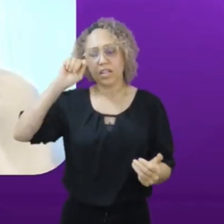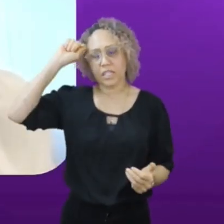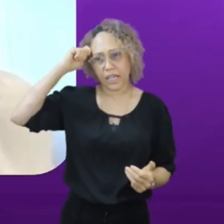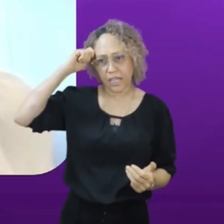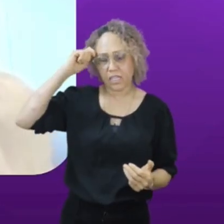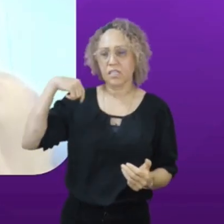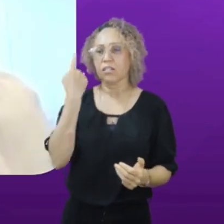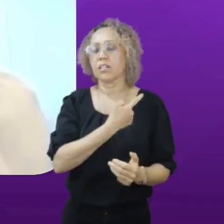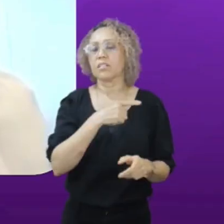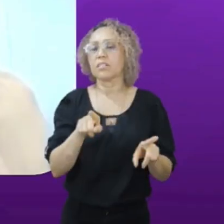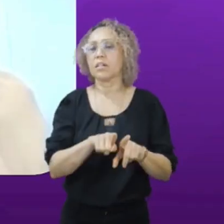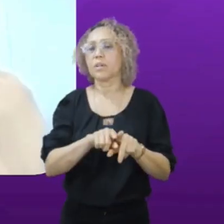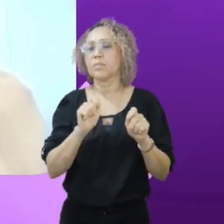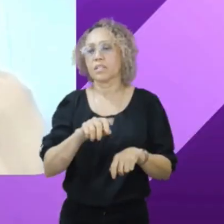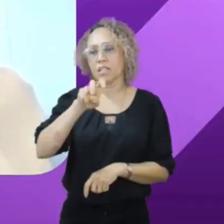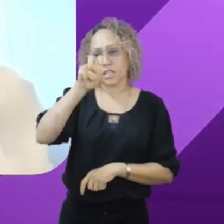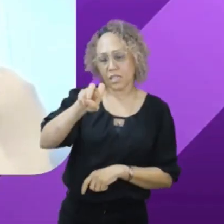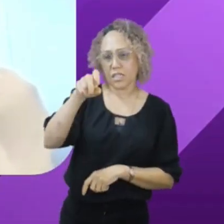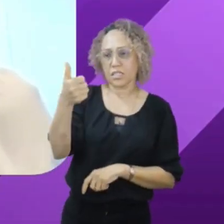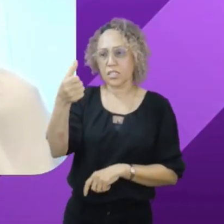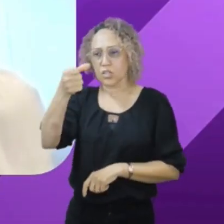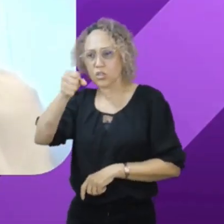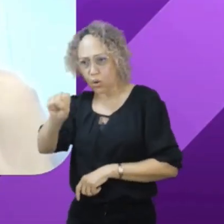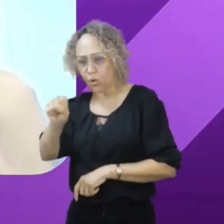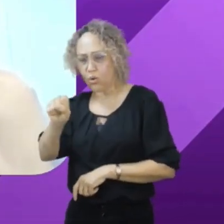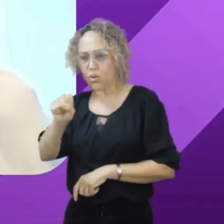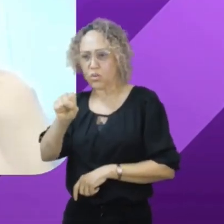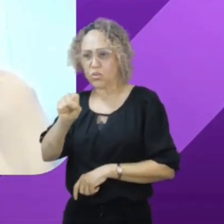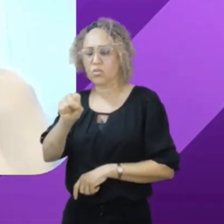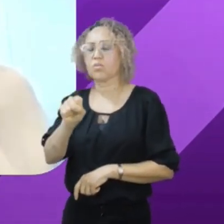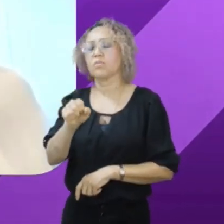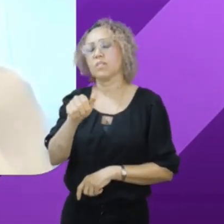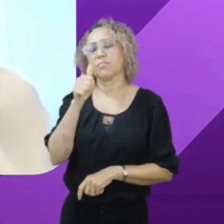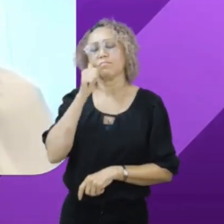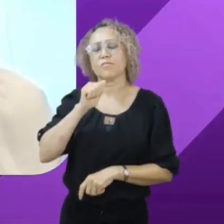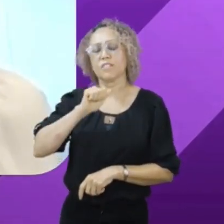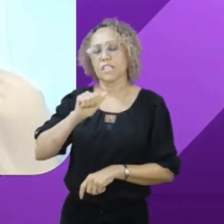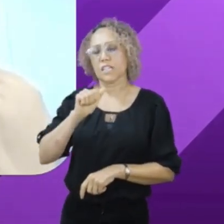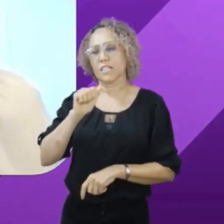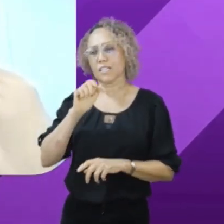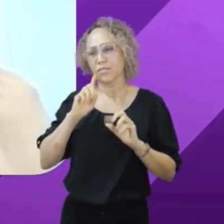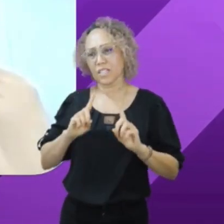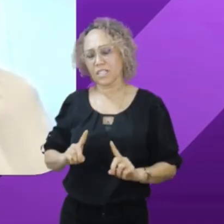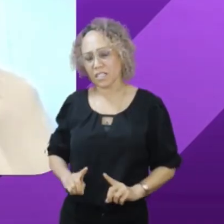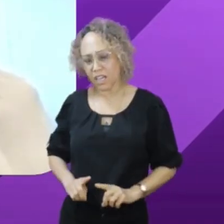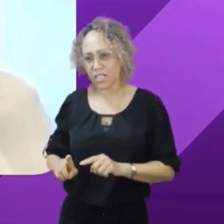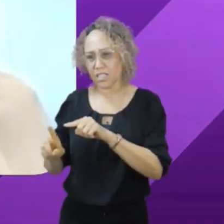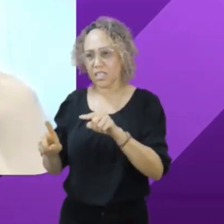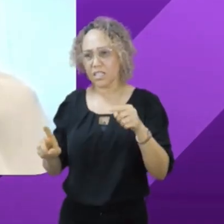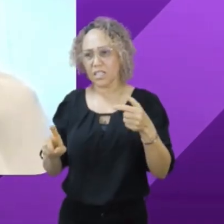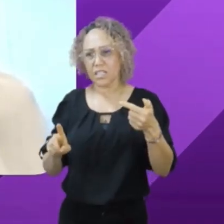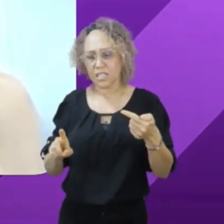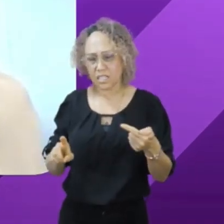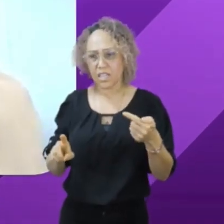gente também tem 518 mulheres com grupo de tipo de deficiência, sendo que dessas,